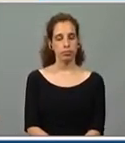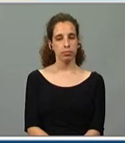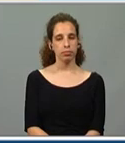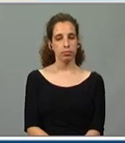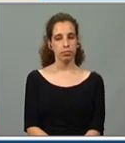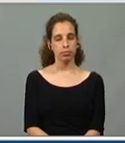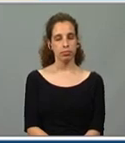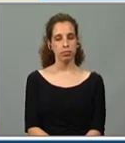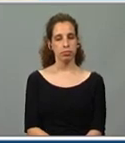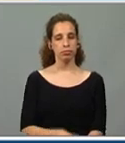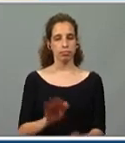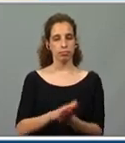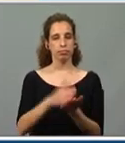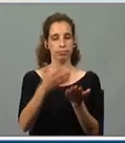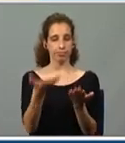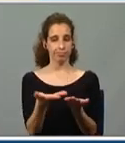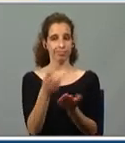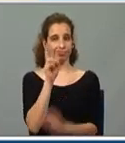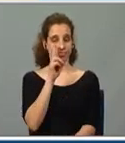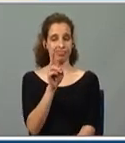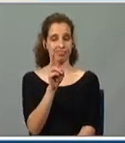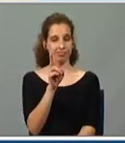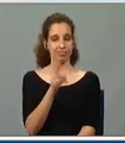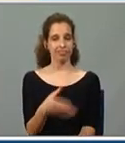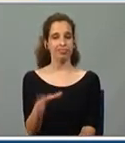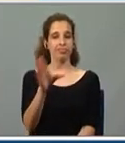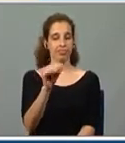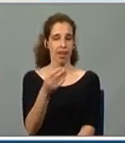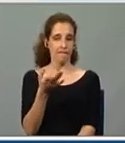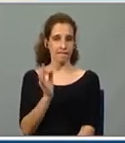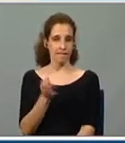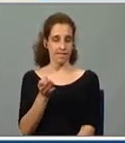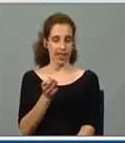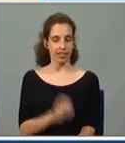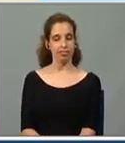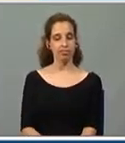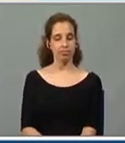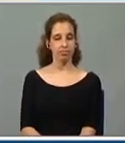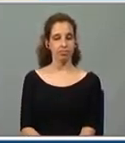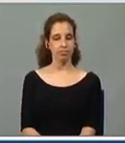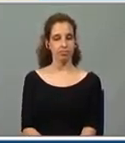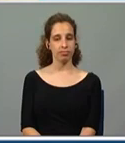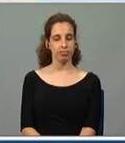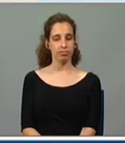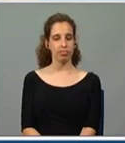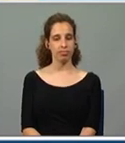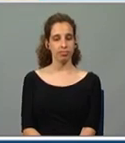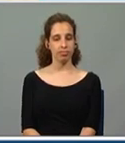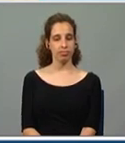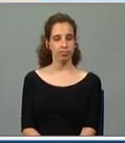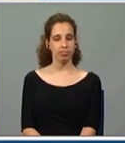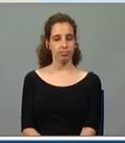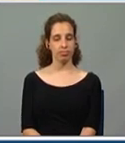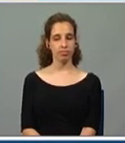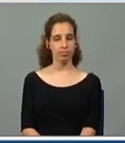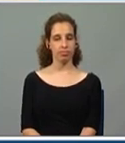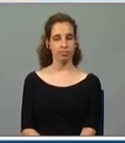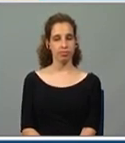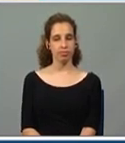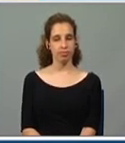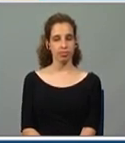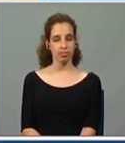Portanto, levanto os dois e, como veem, tenho mais limalha de ferro que está a ser retirada da